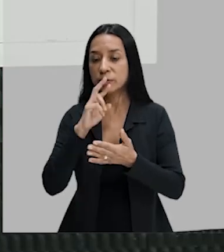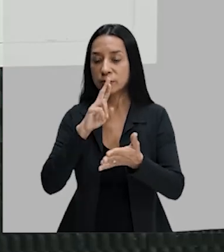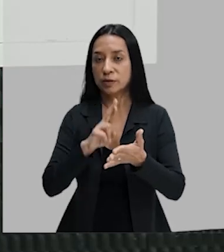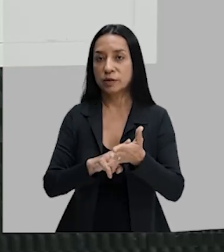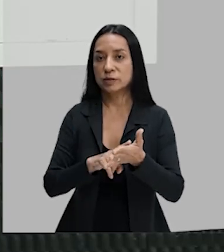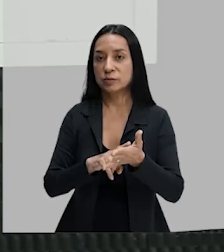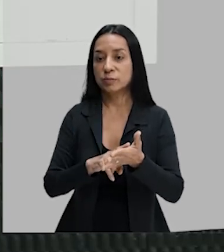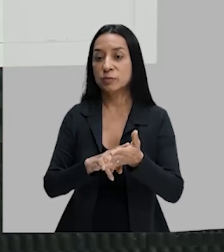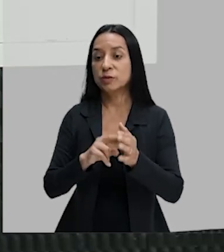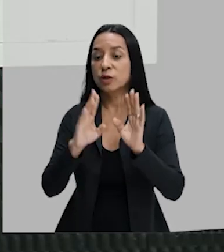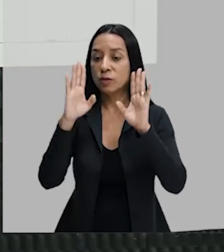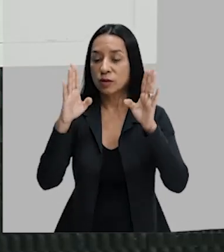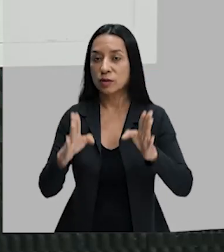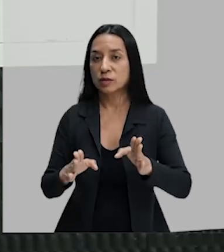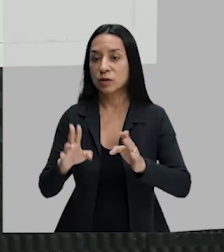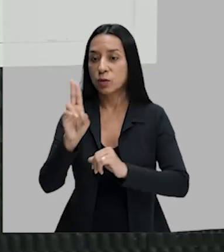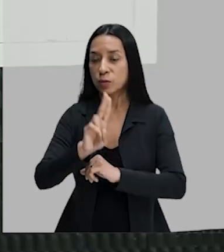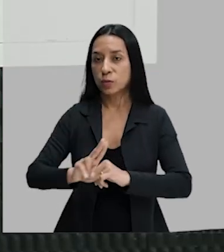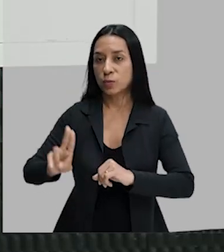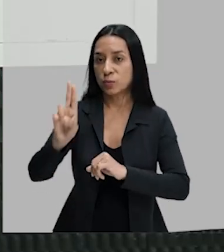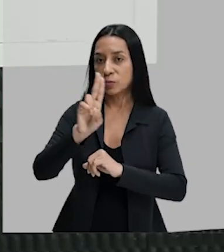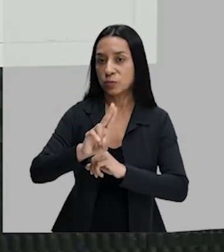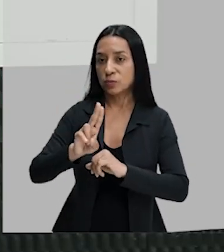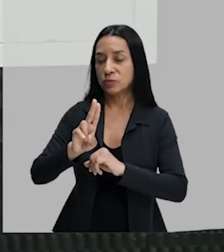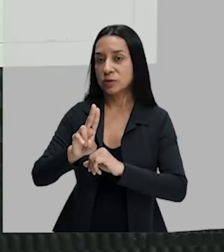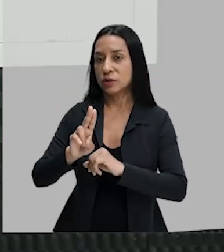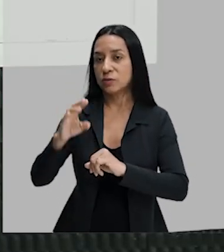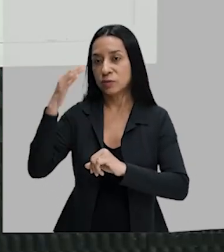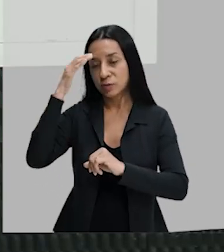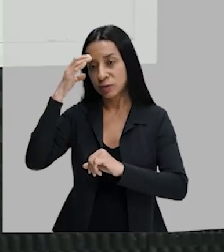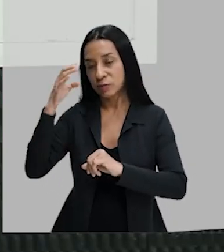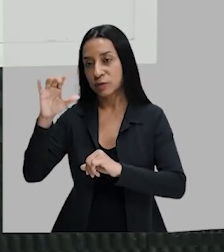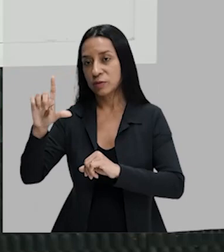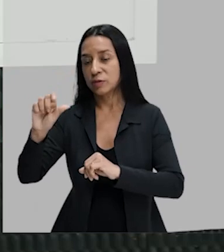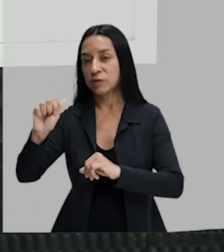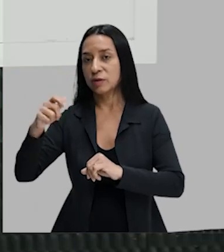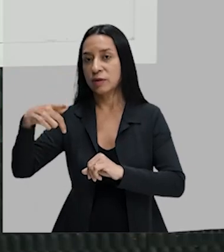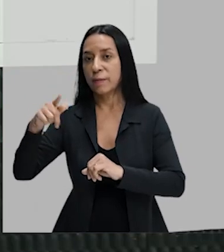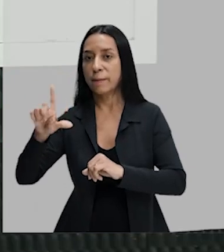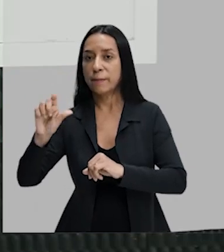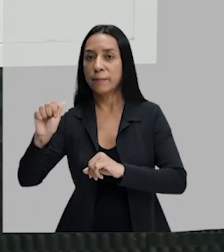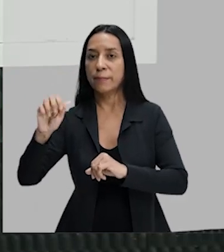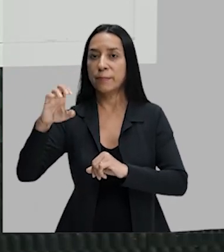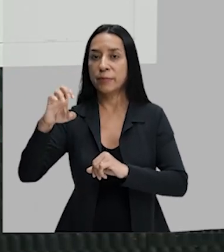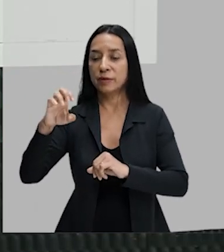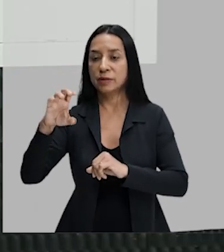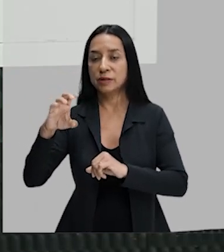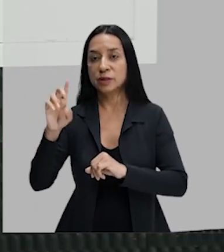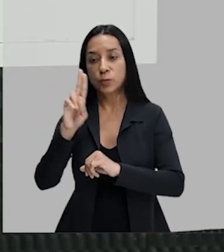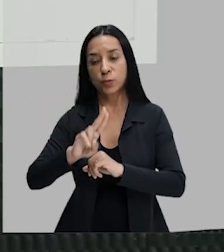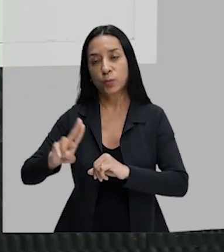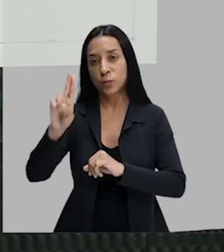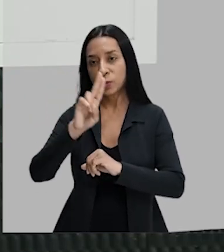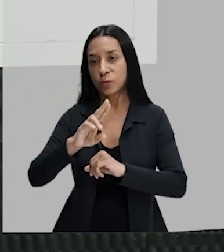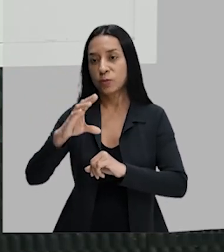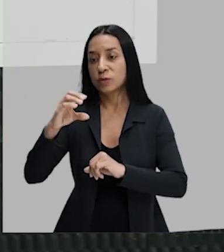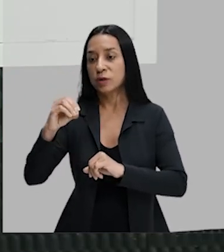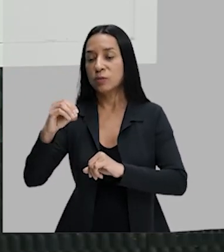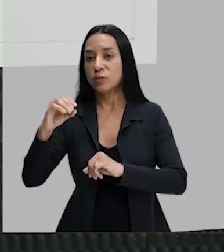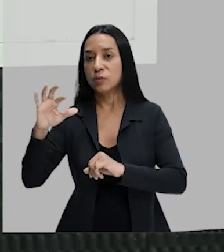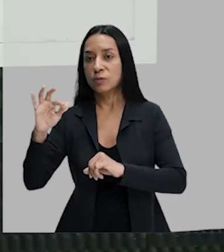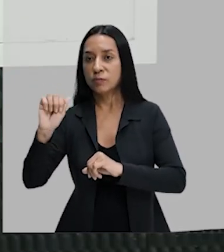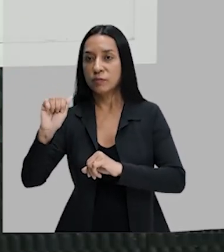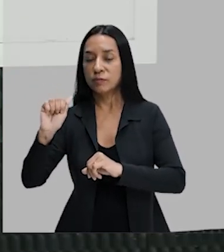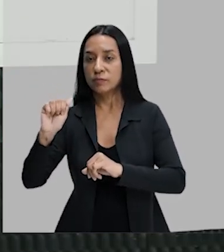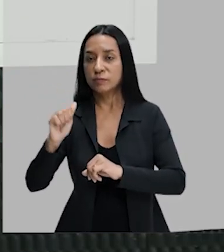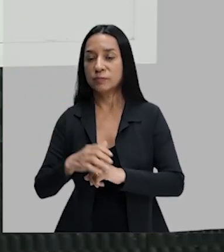resolver o determinante aplicando o teorema de Laplace. Porque o teorema de Laplace ele usa o cofator. O cofator, por sua vez,